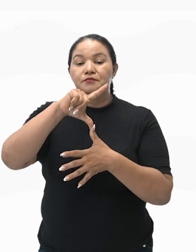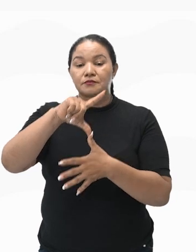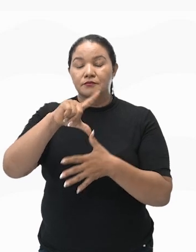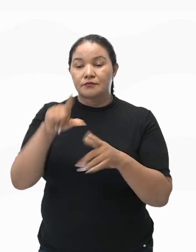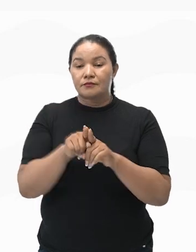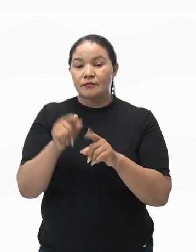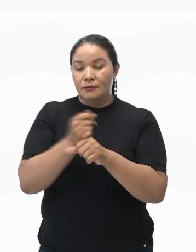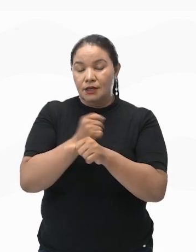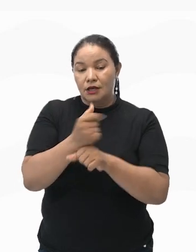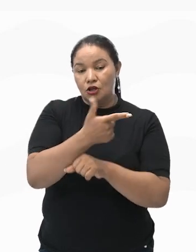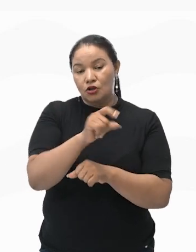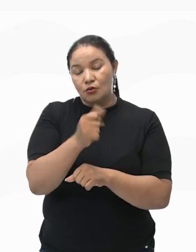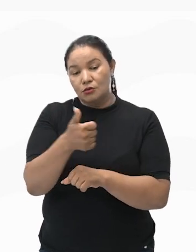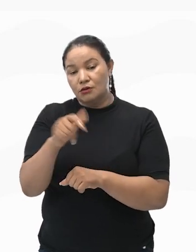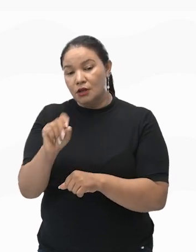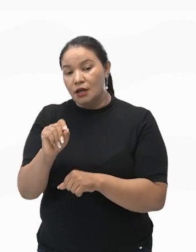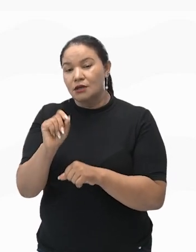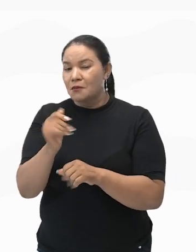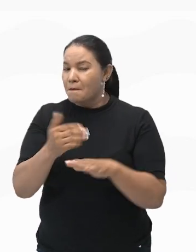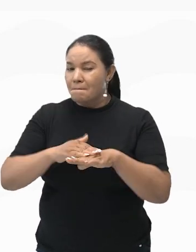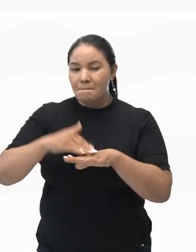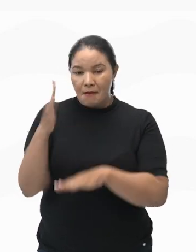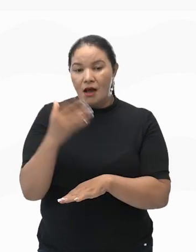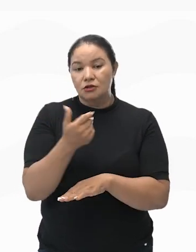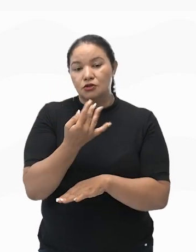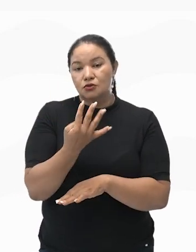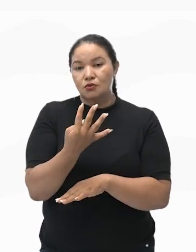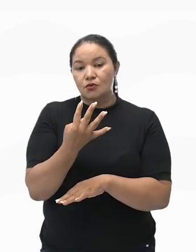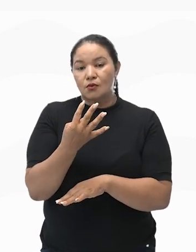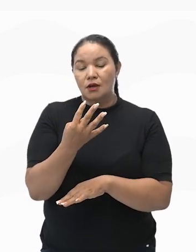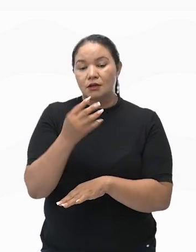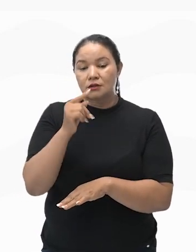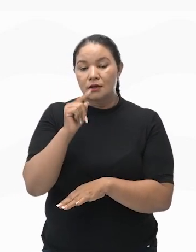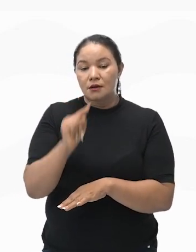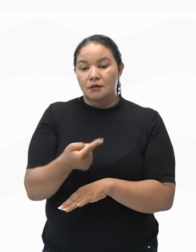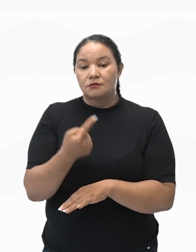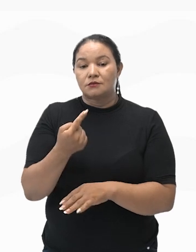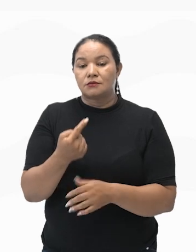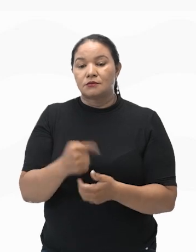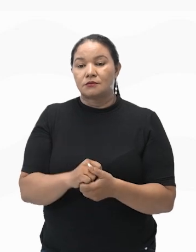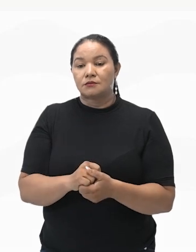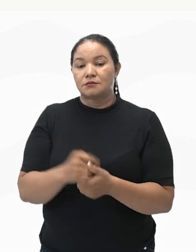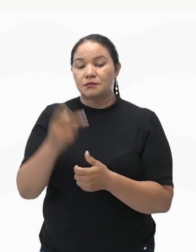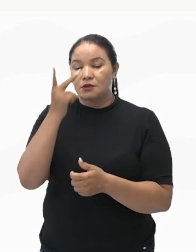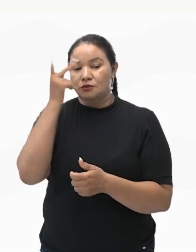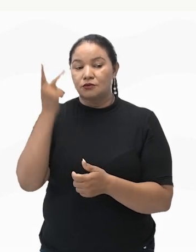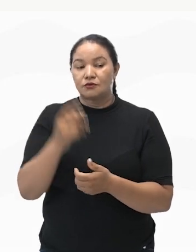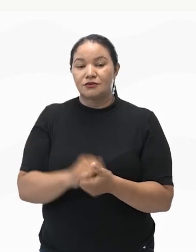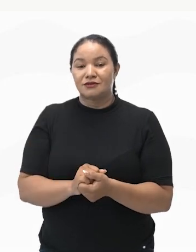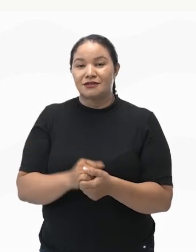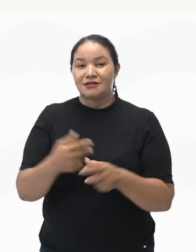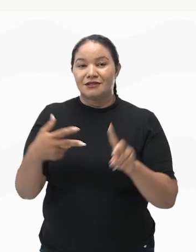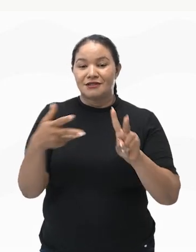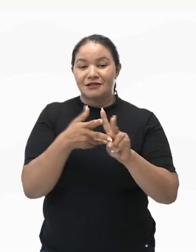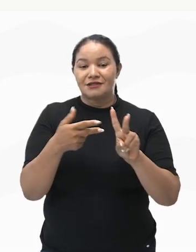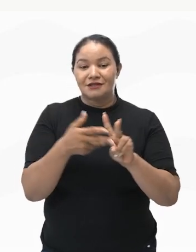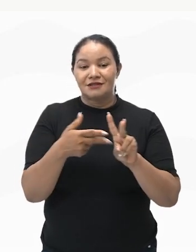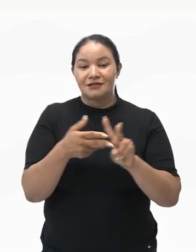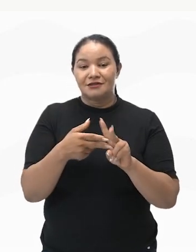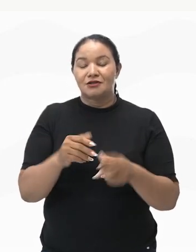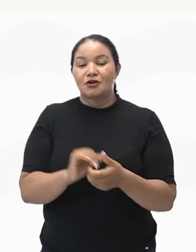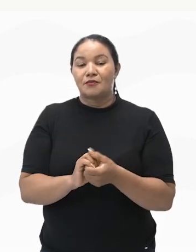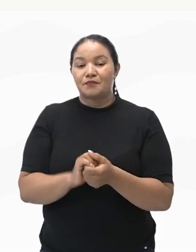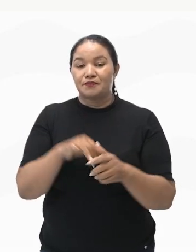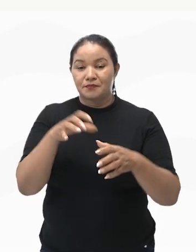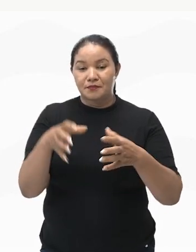ano de 2010 eram mais de 40 milhões de indígenas vivendo, né, de pessoas de etnia